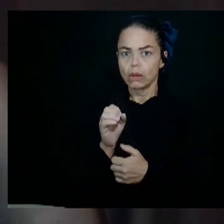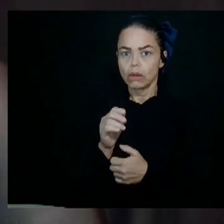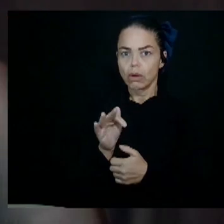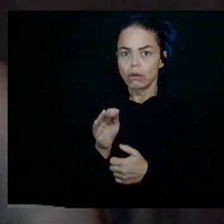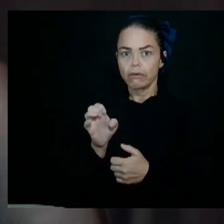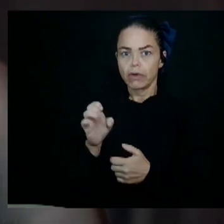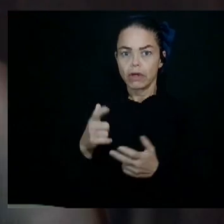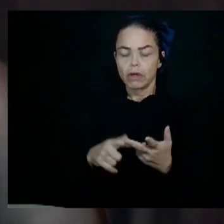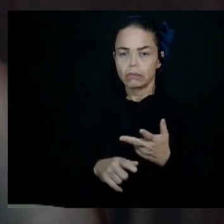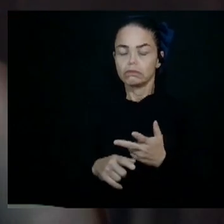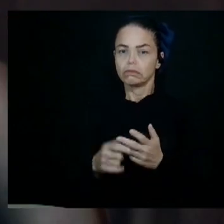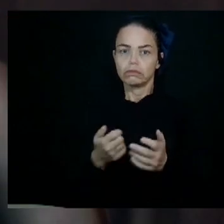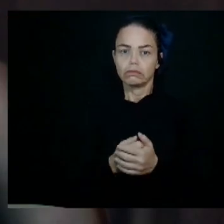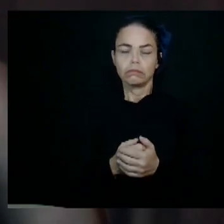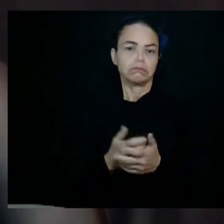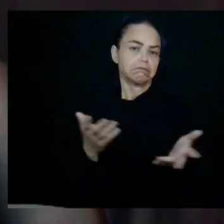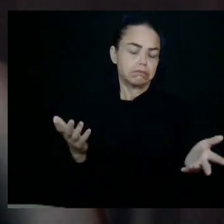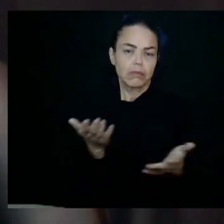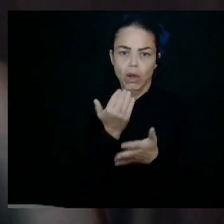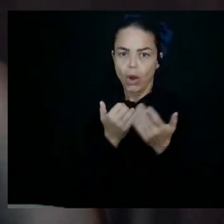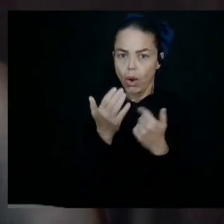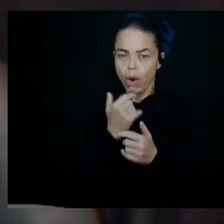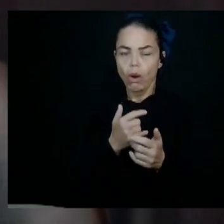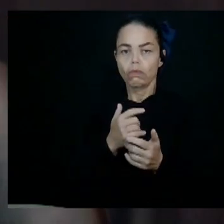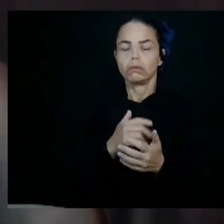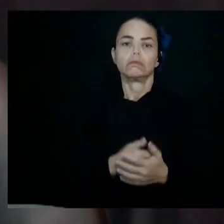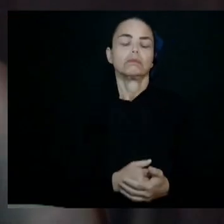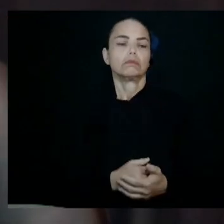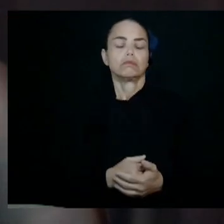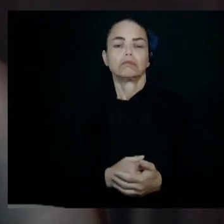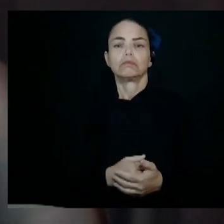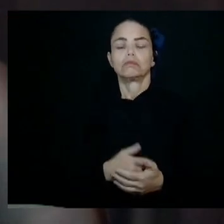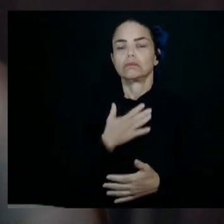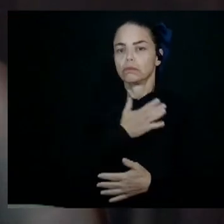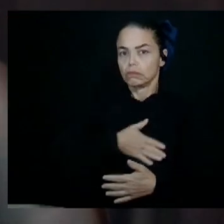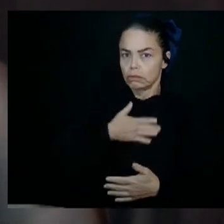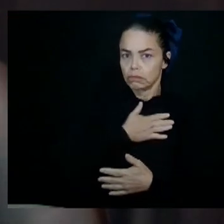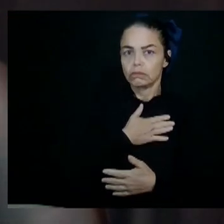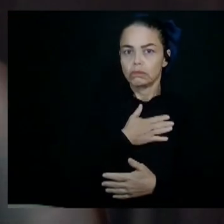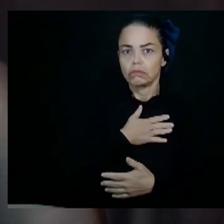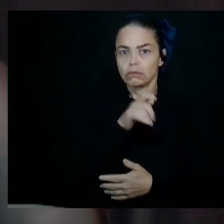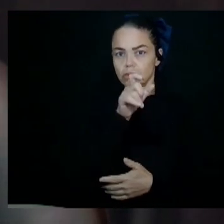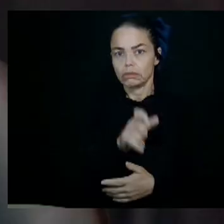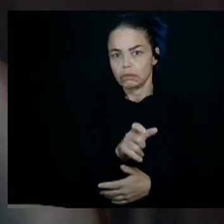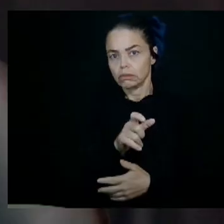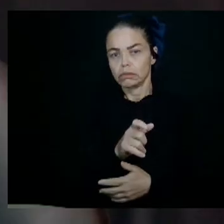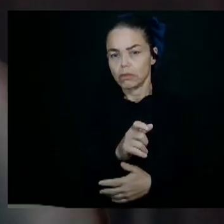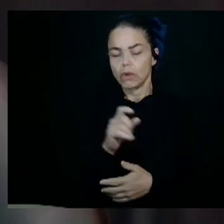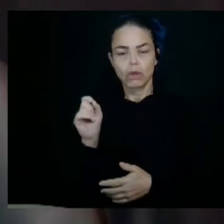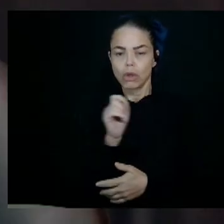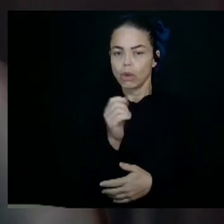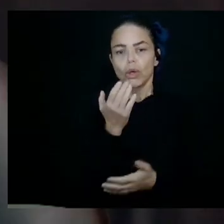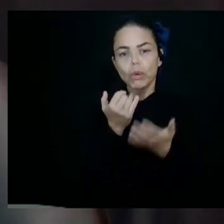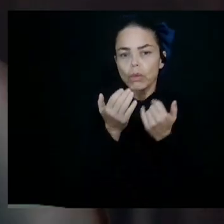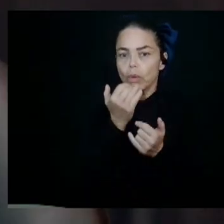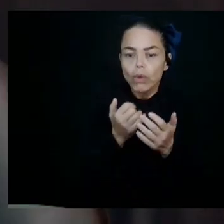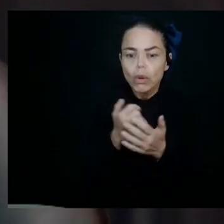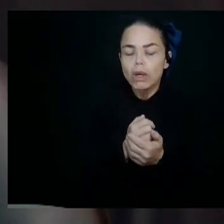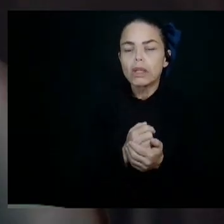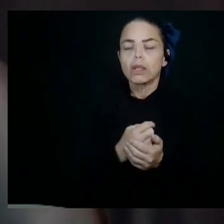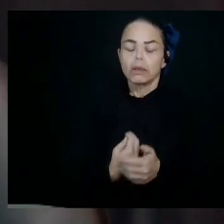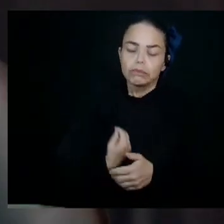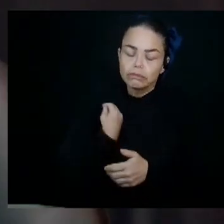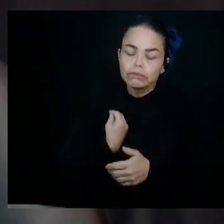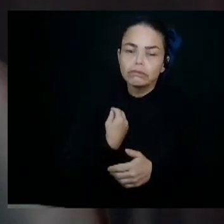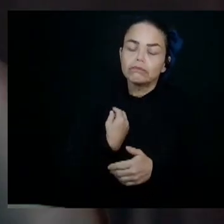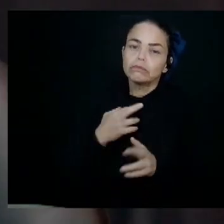falou, foi clara, convidou. E assim, quando você gosta de alguém, não é o que você vai comer, Nossa, é a convivência. Né?